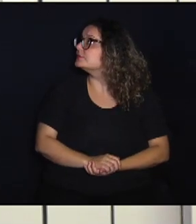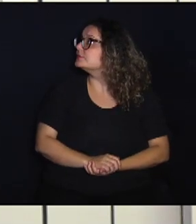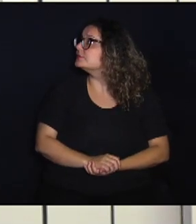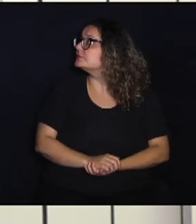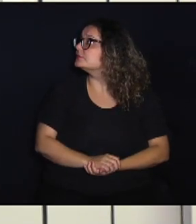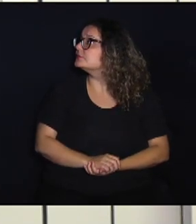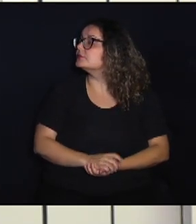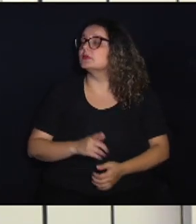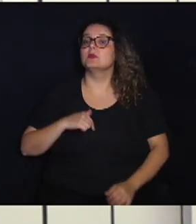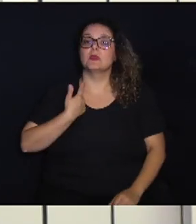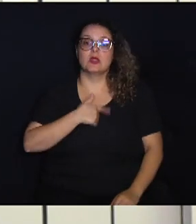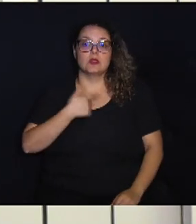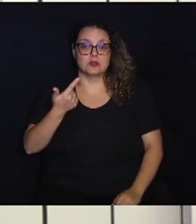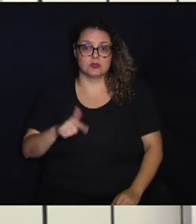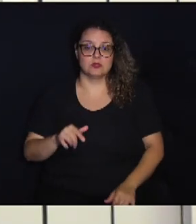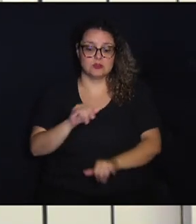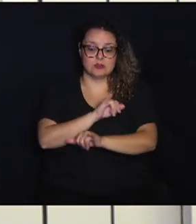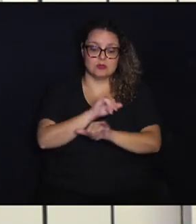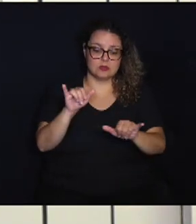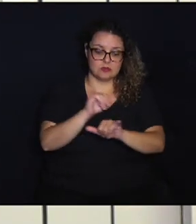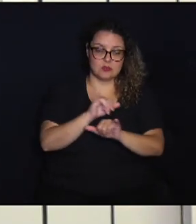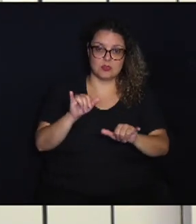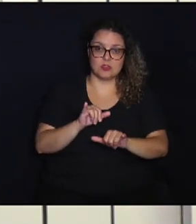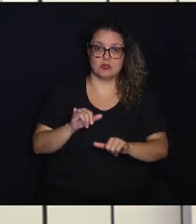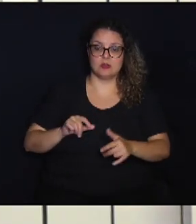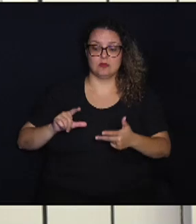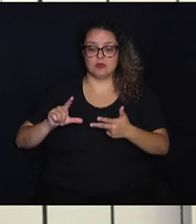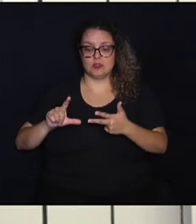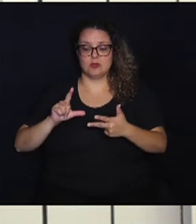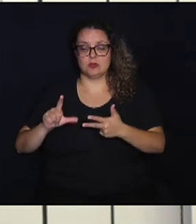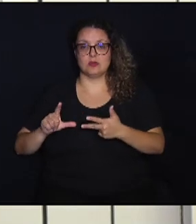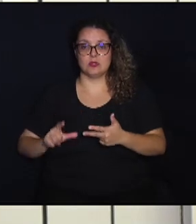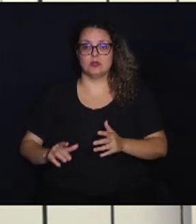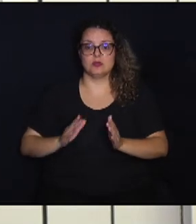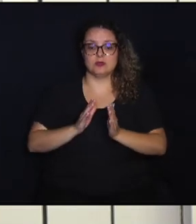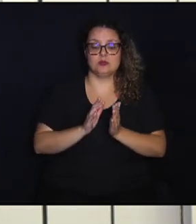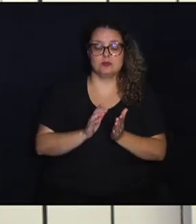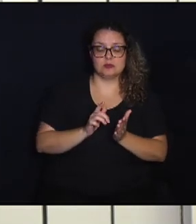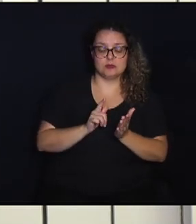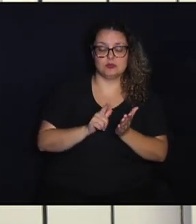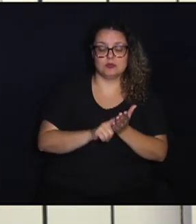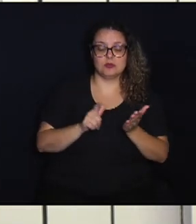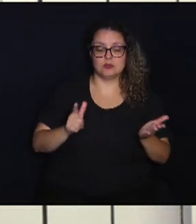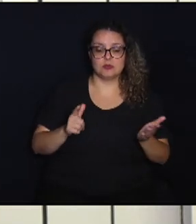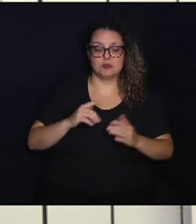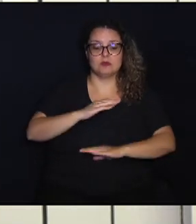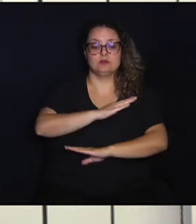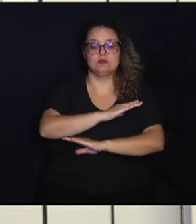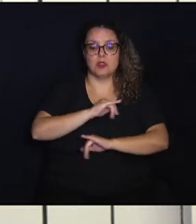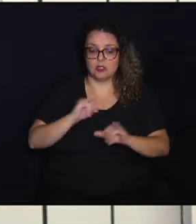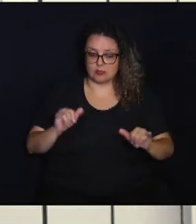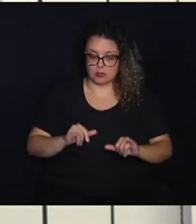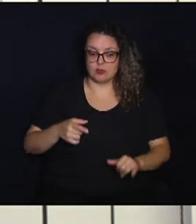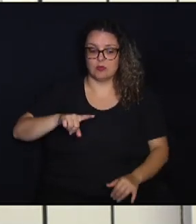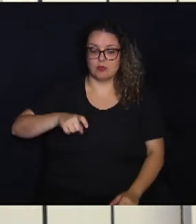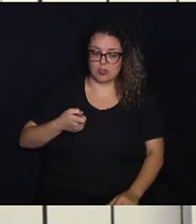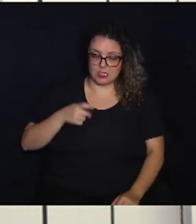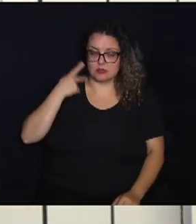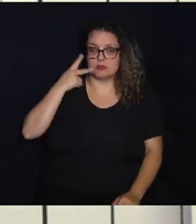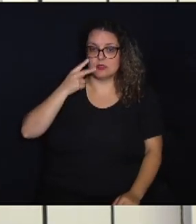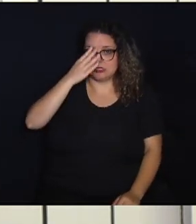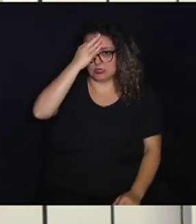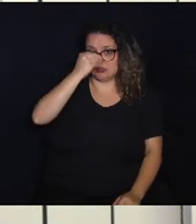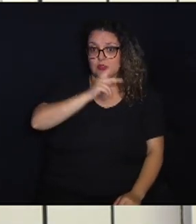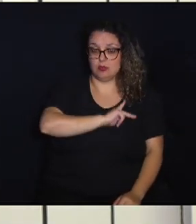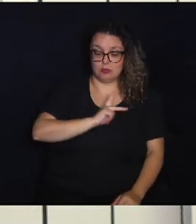E a gente segue aqui com as notícias do Legislativo no Jornal Câmara Notícia, porque o ex-vereador Jair da Farmácia, que foi o